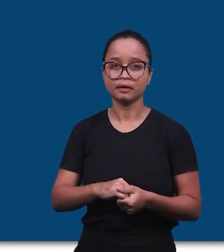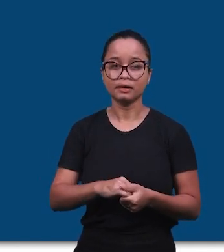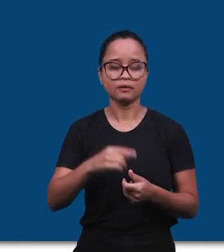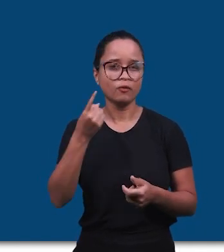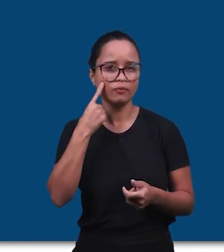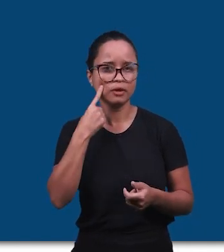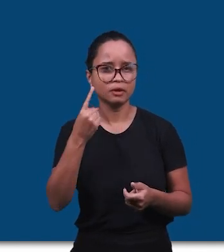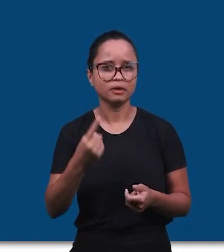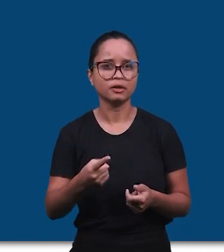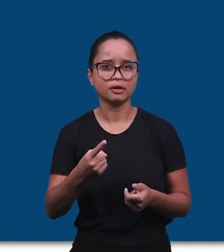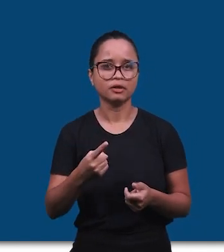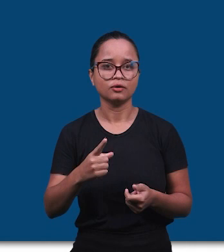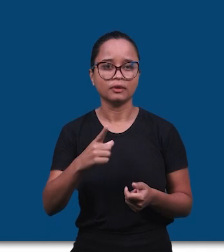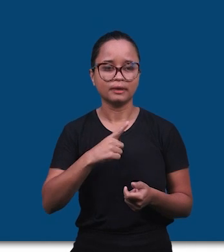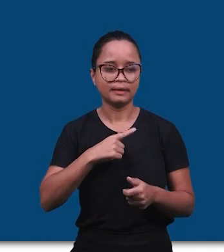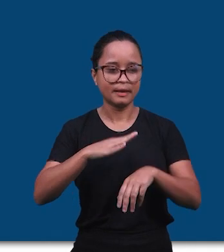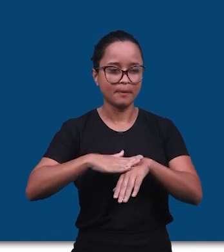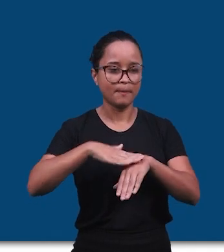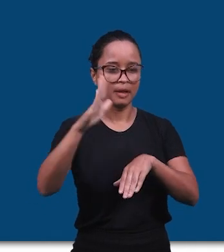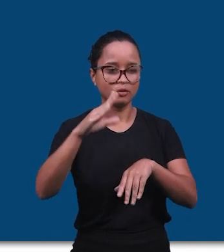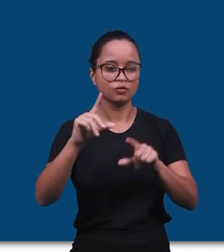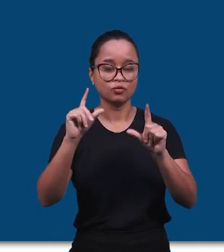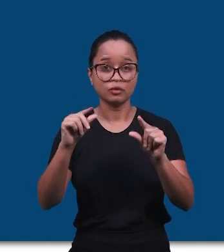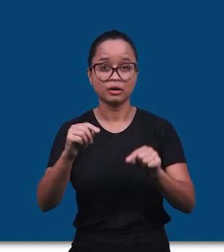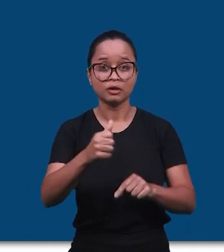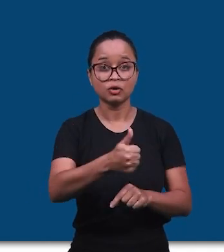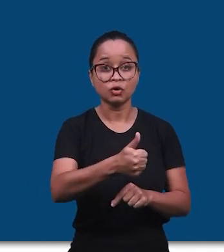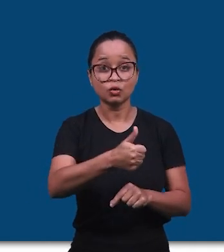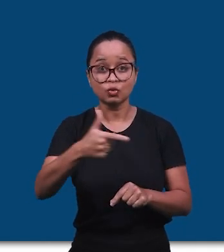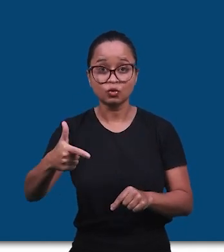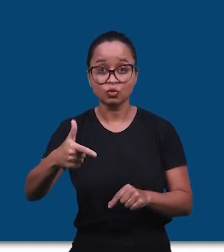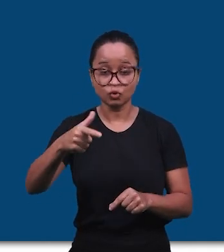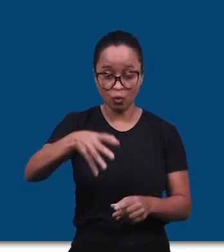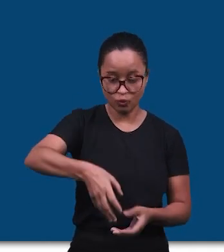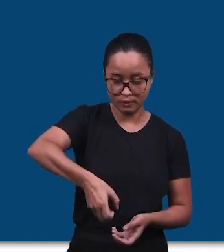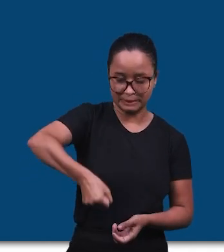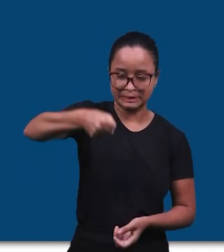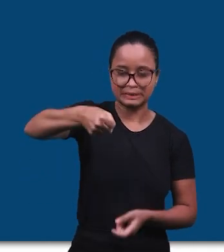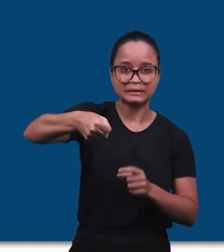lhes sobejou 12 cestos de pedaços.